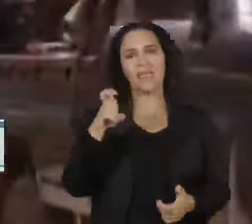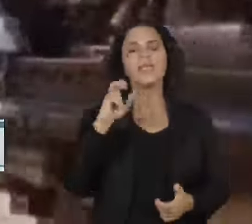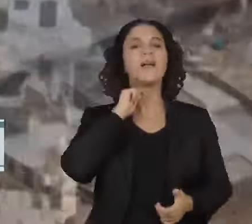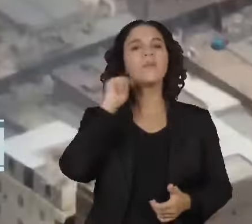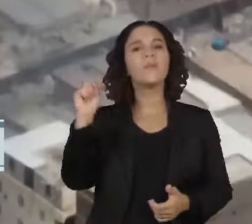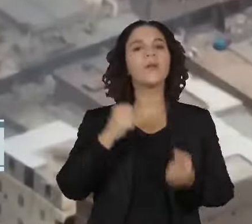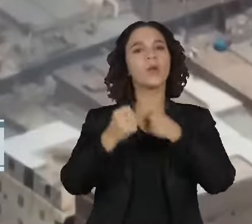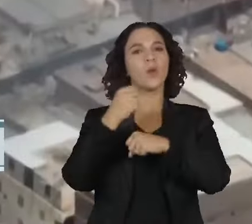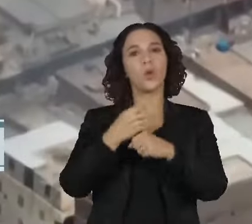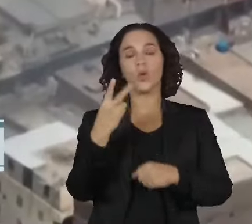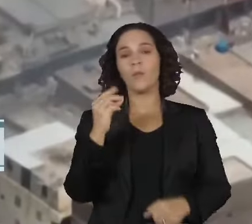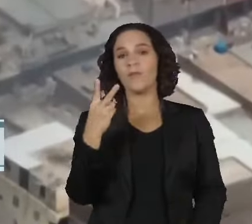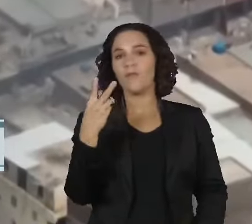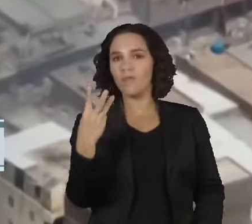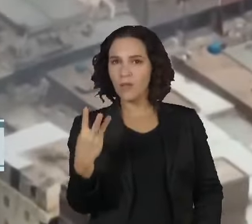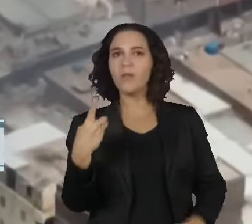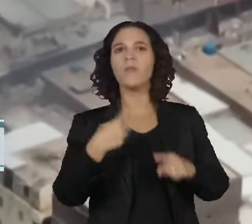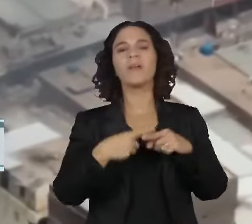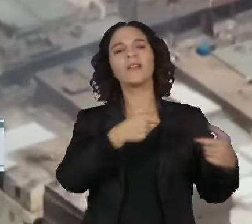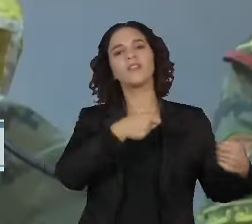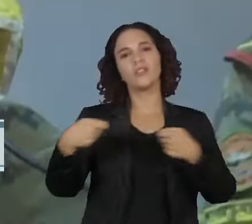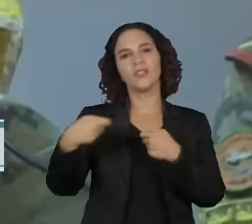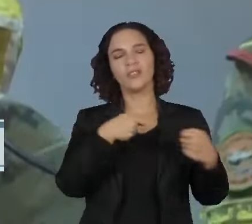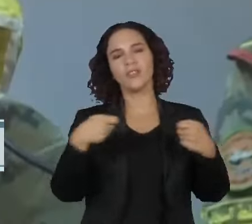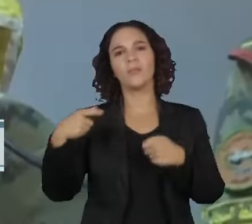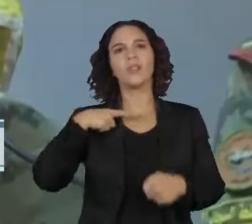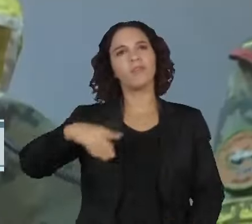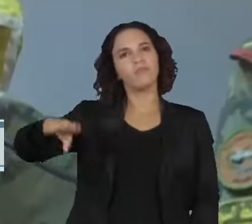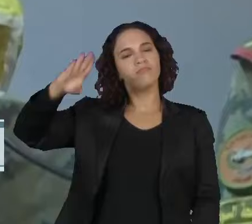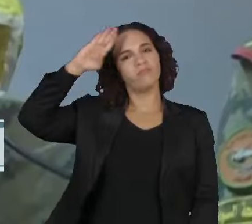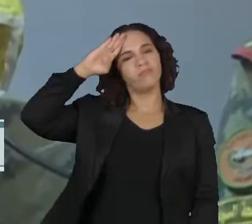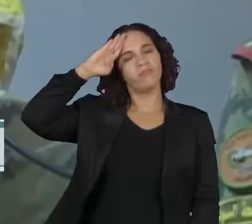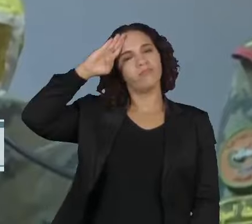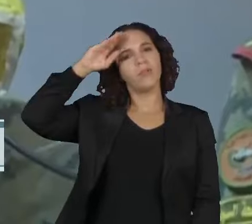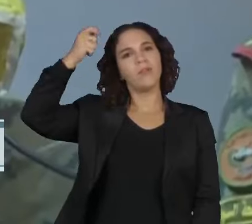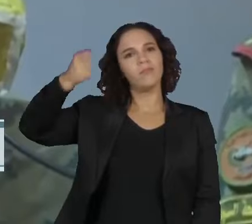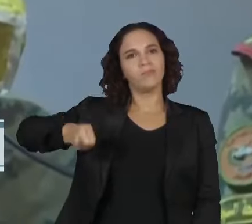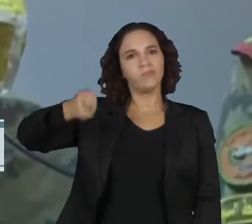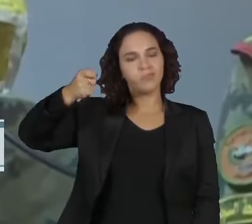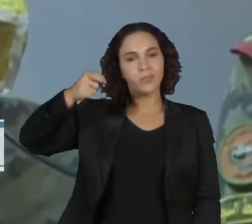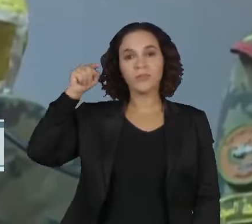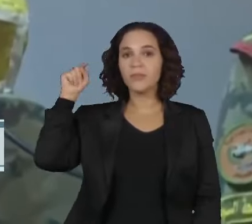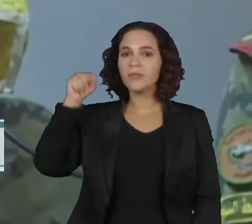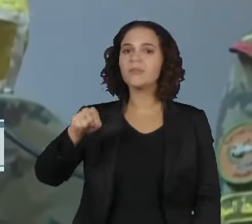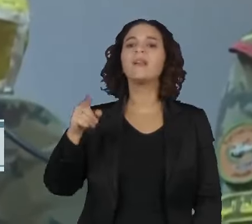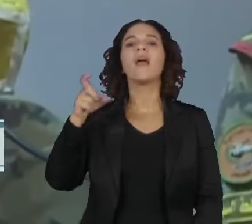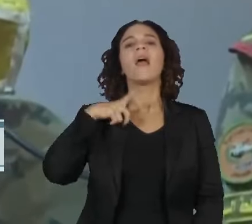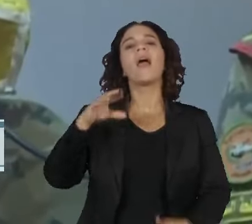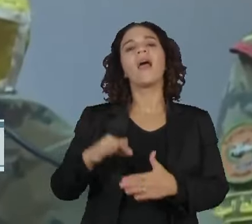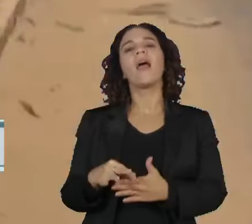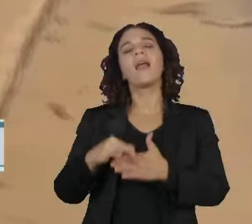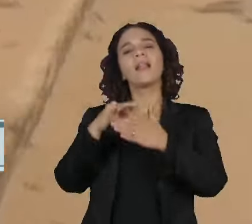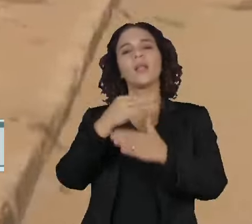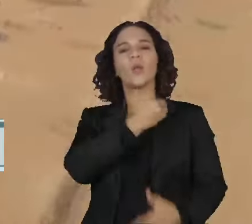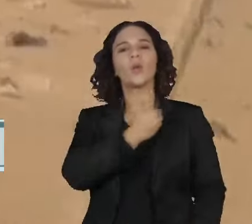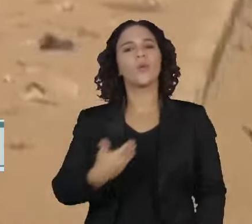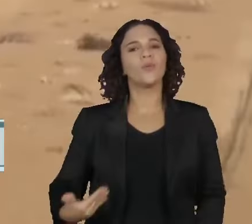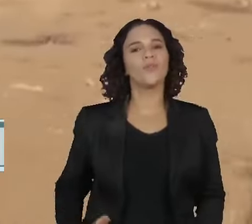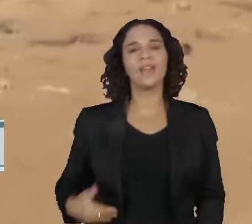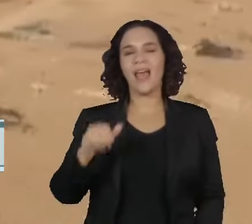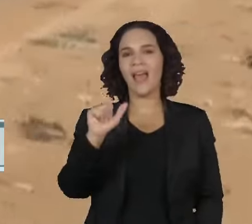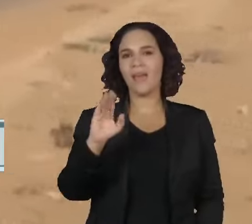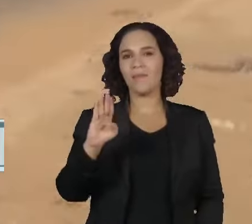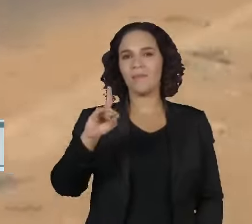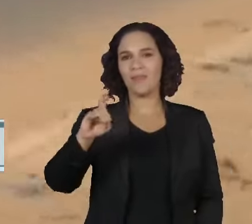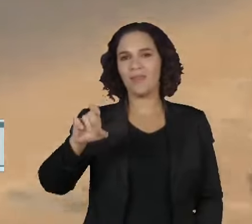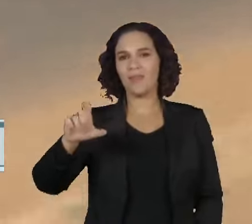2023 numa disputa por poder entre o general abdel fat al buran que liderava o governo de transição e se negava a